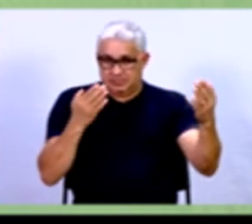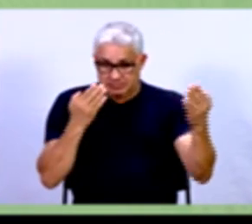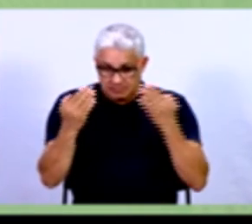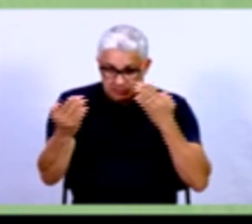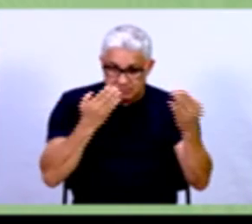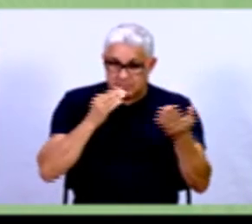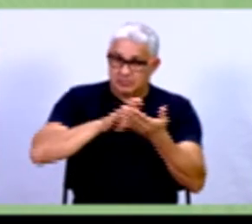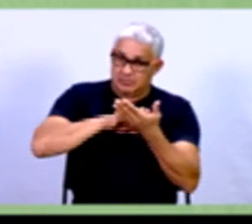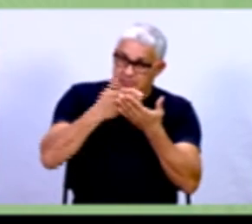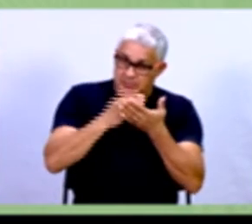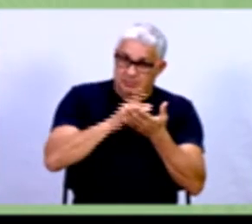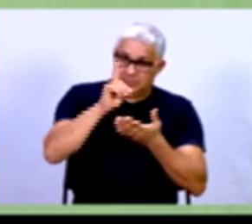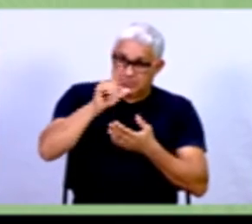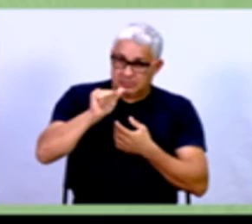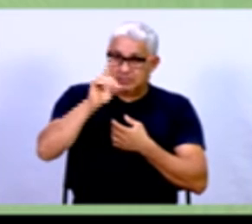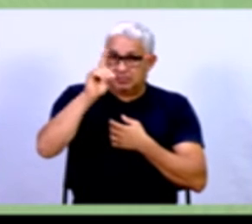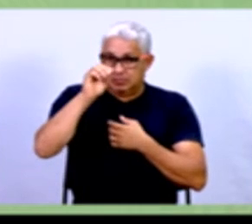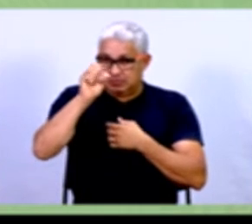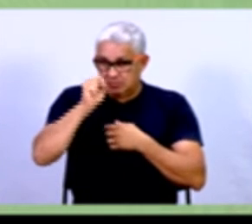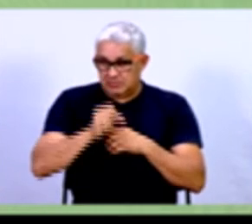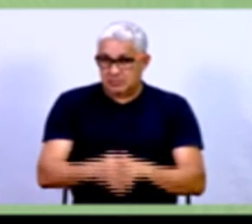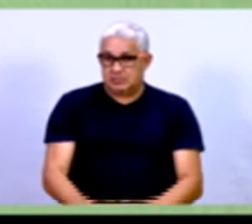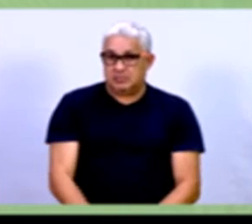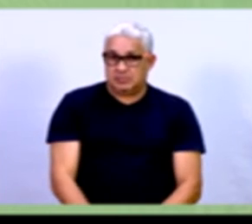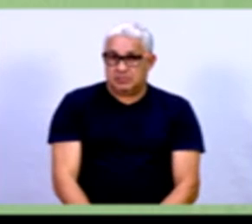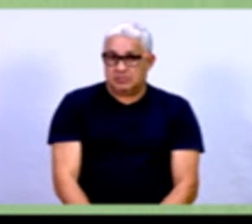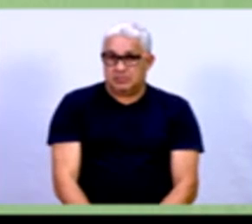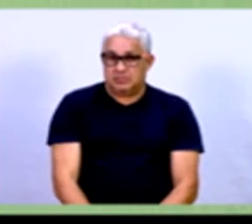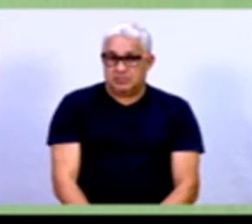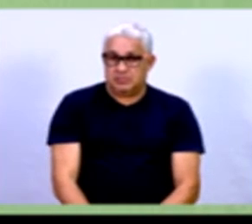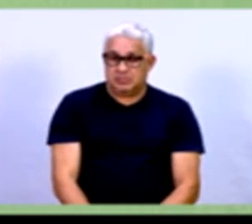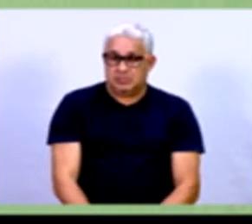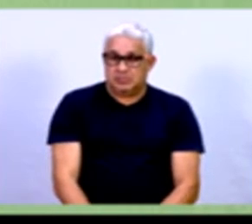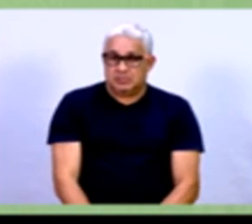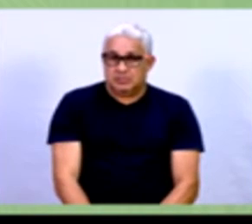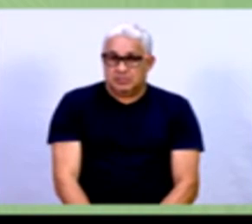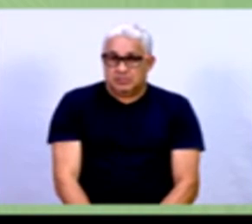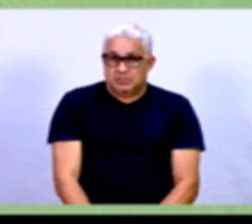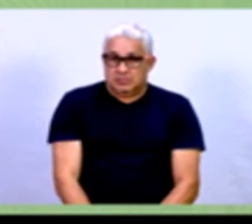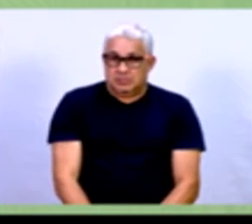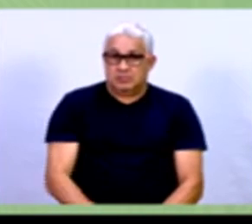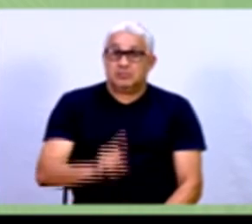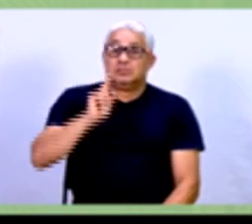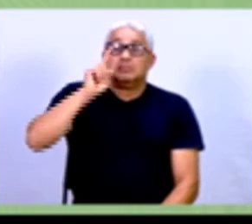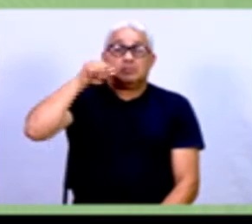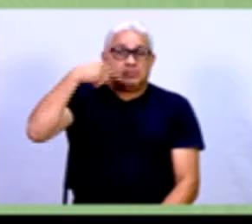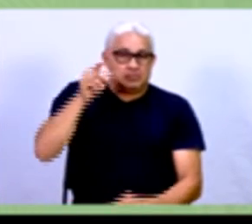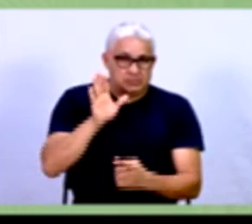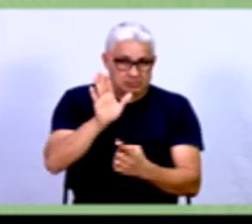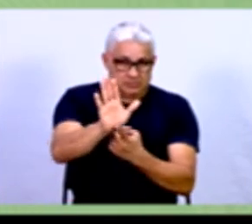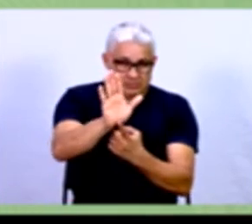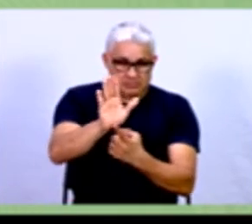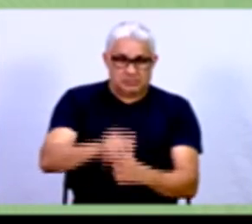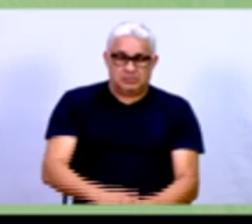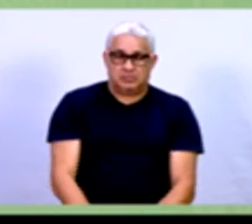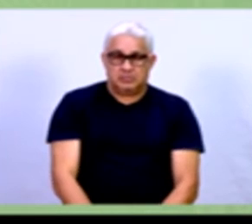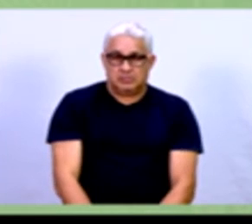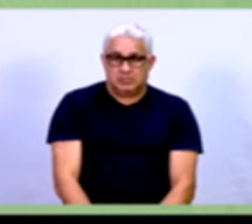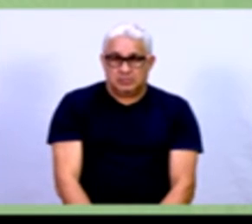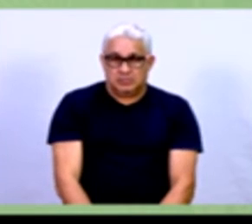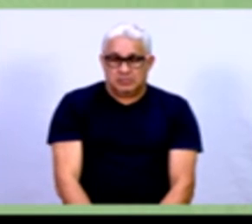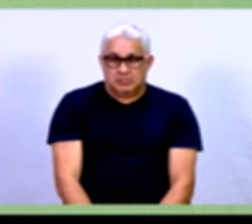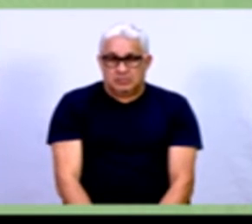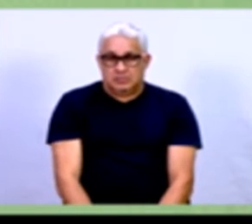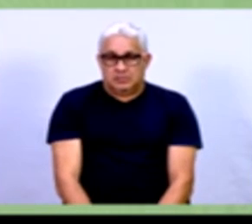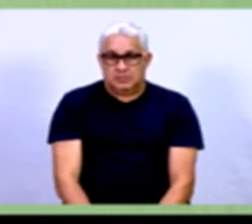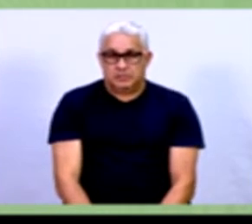esses dados, os dados, né, coletados, para a gente depois apresentar esses